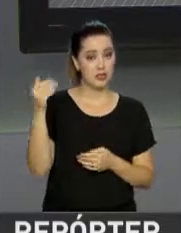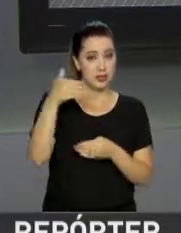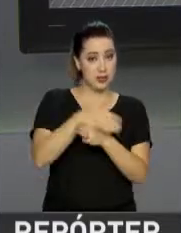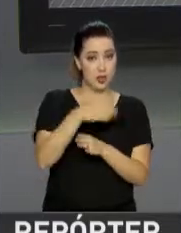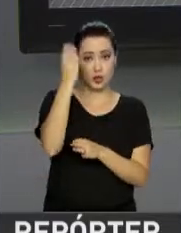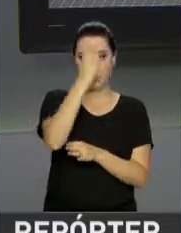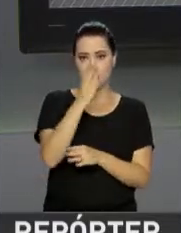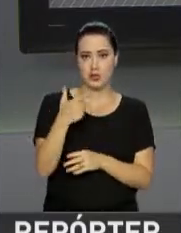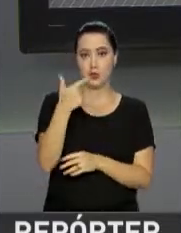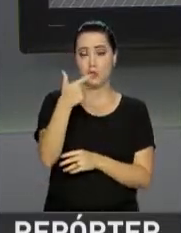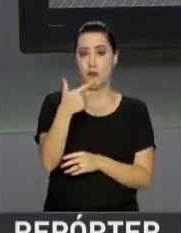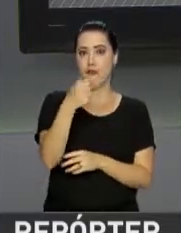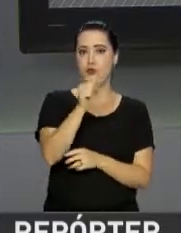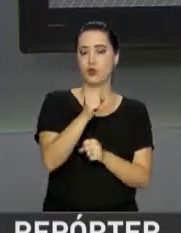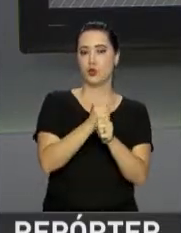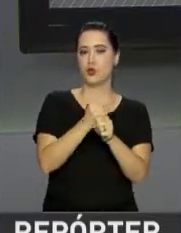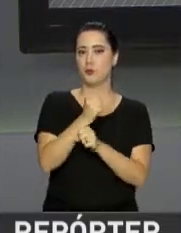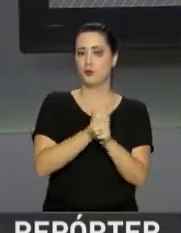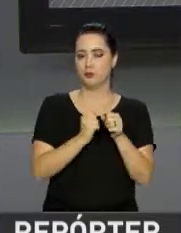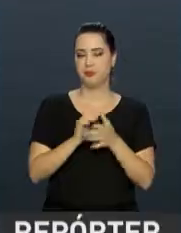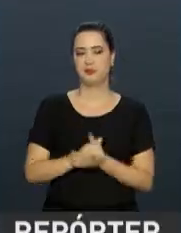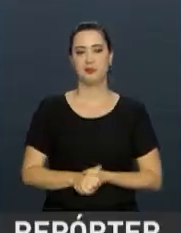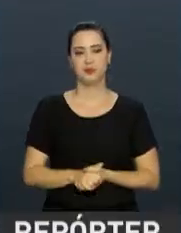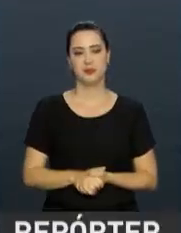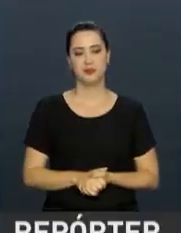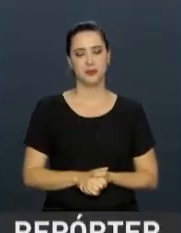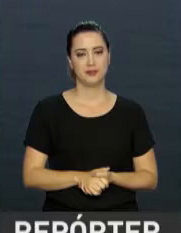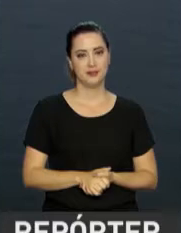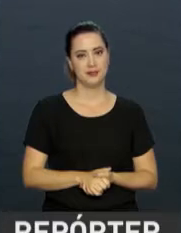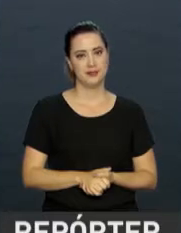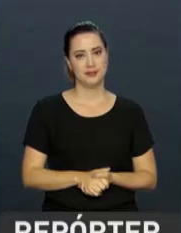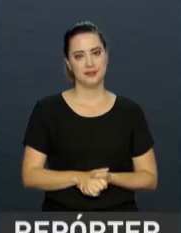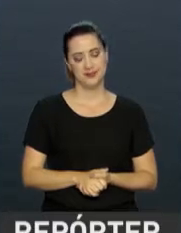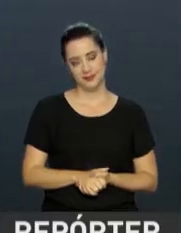mês dos últimos 28 anos.